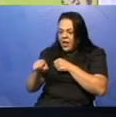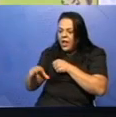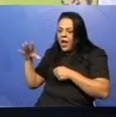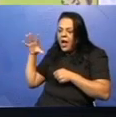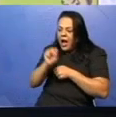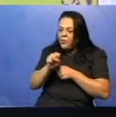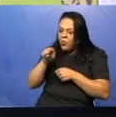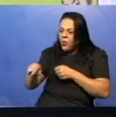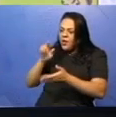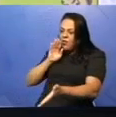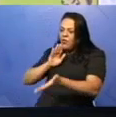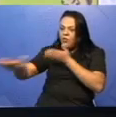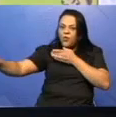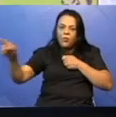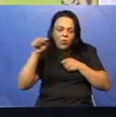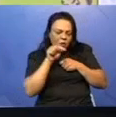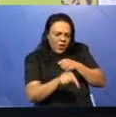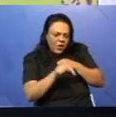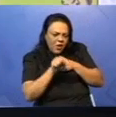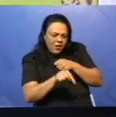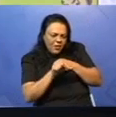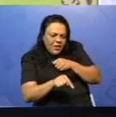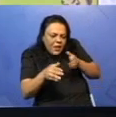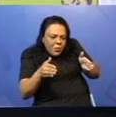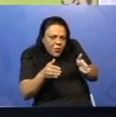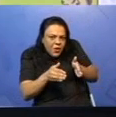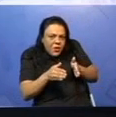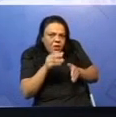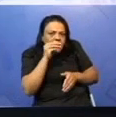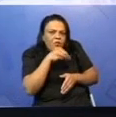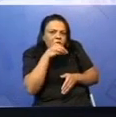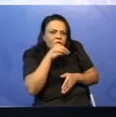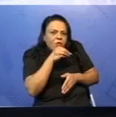ambiente selecionou aquele que é mais apto.